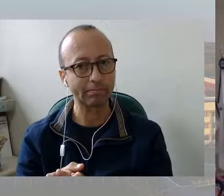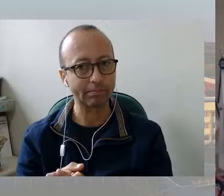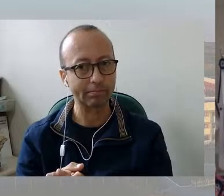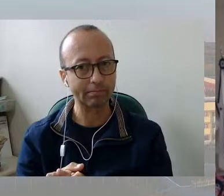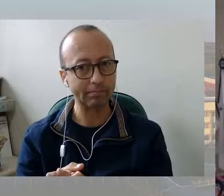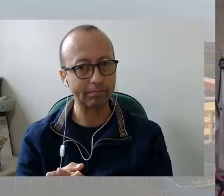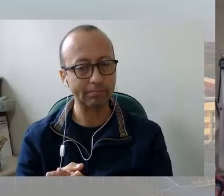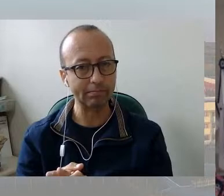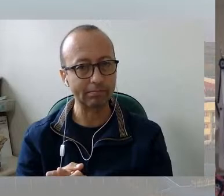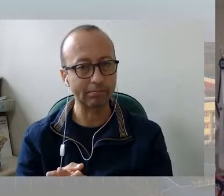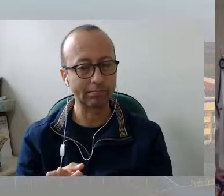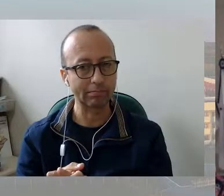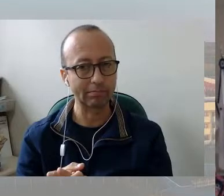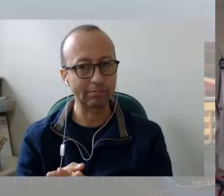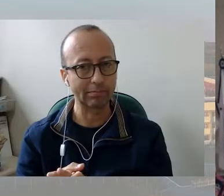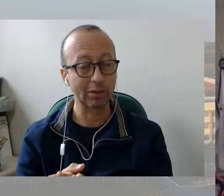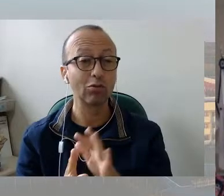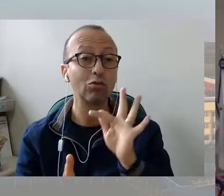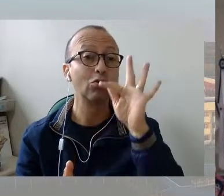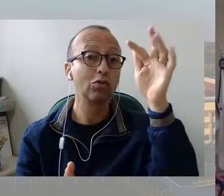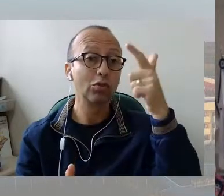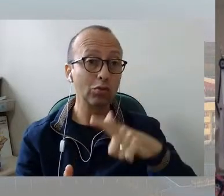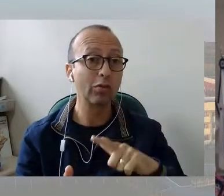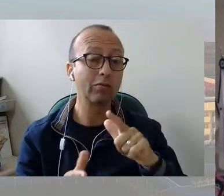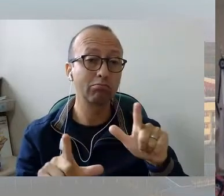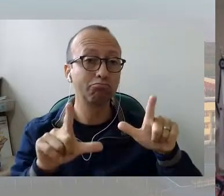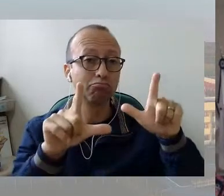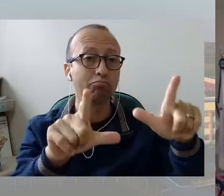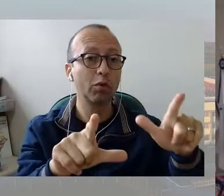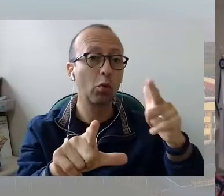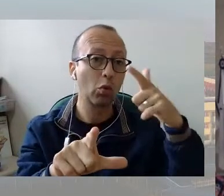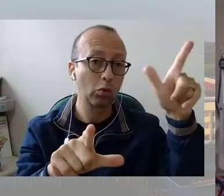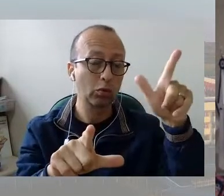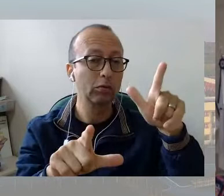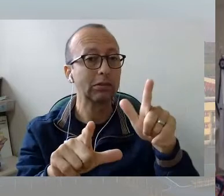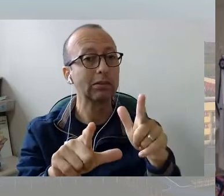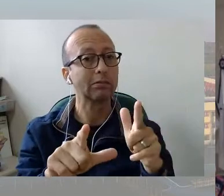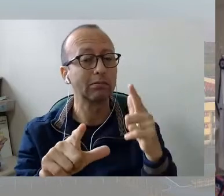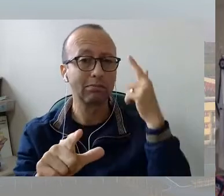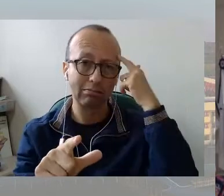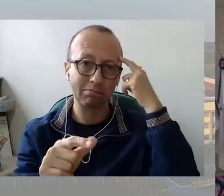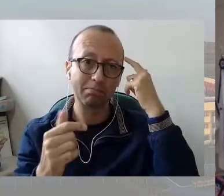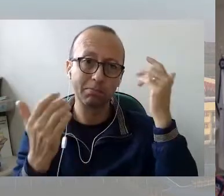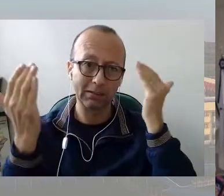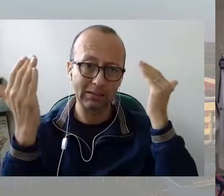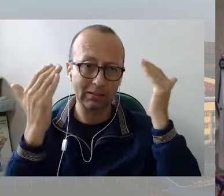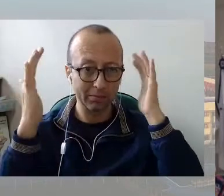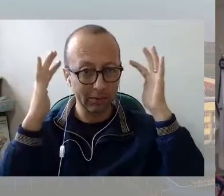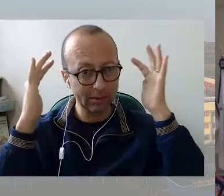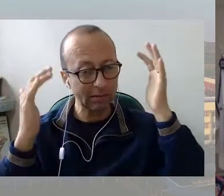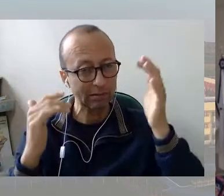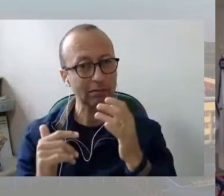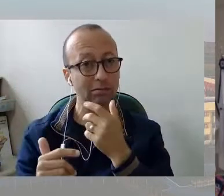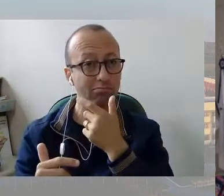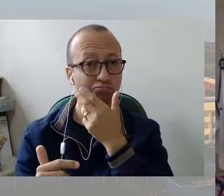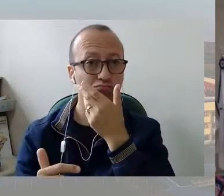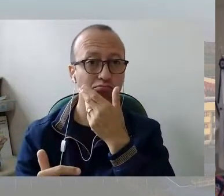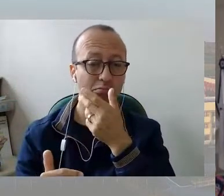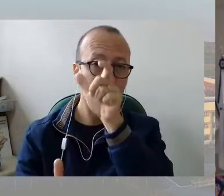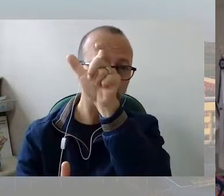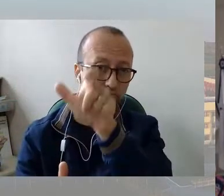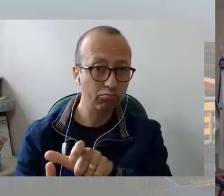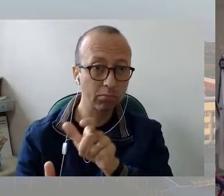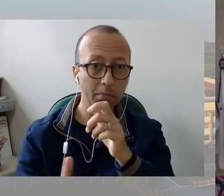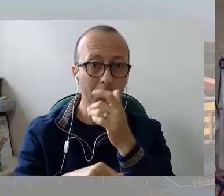proposição para honoris causa da nossa instituição. E talvez nesse momento possamos fazer o comparativo entre a homenagem a pessoas negras e pessoas brancas em nossa